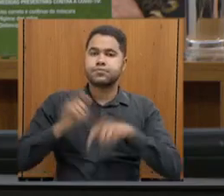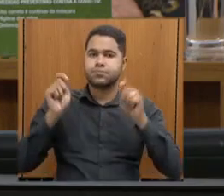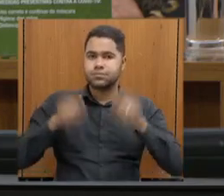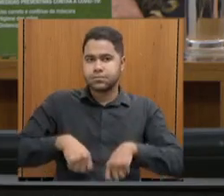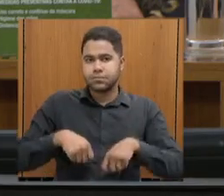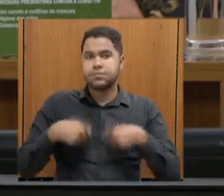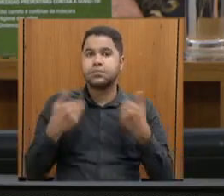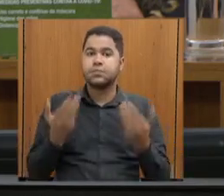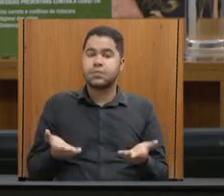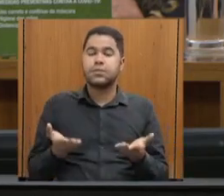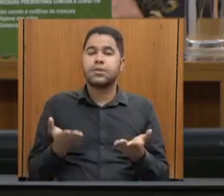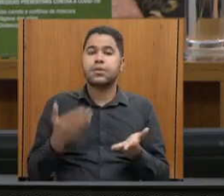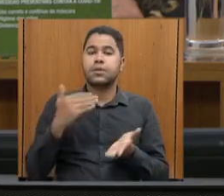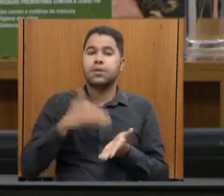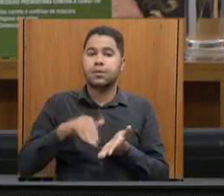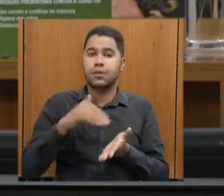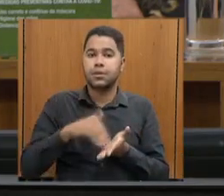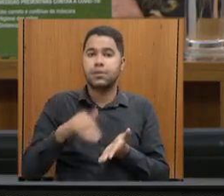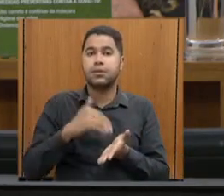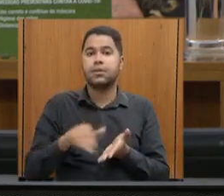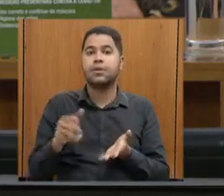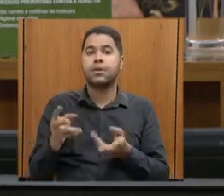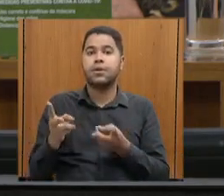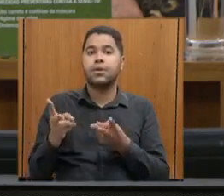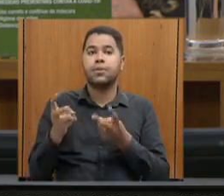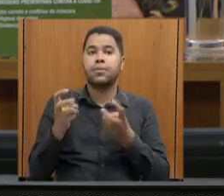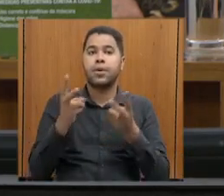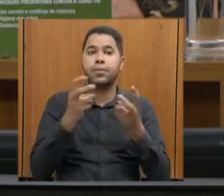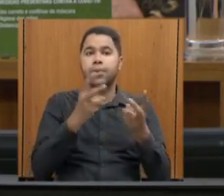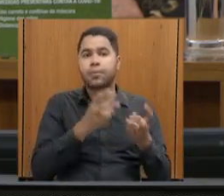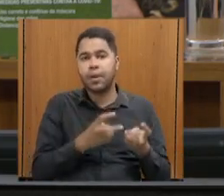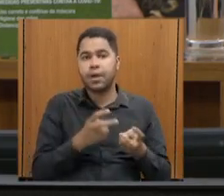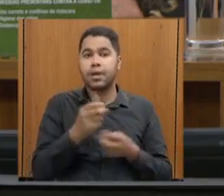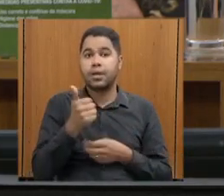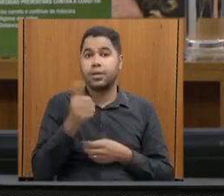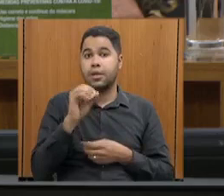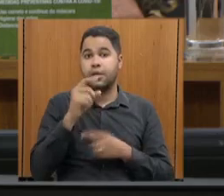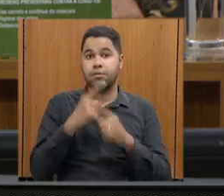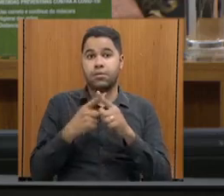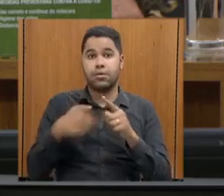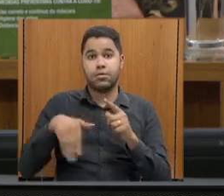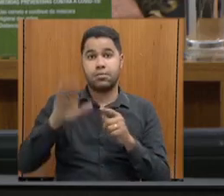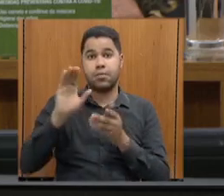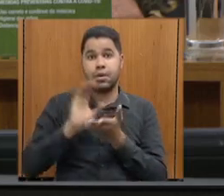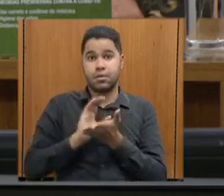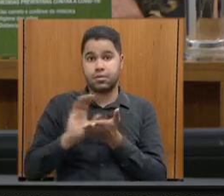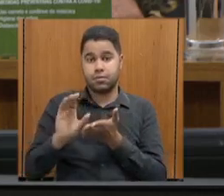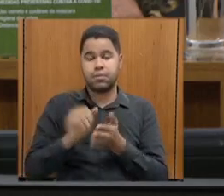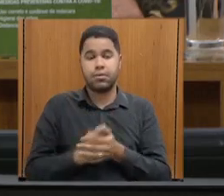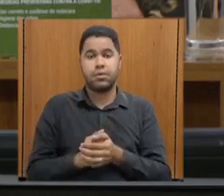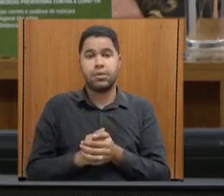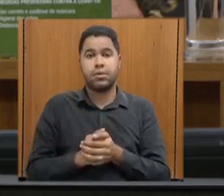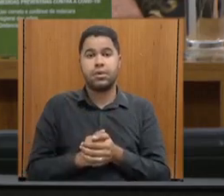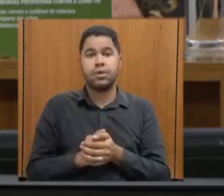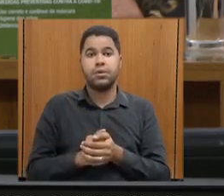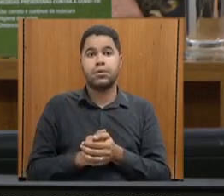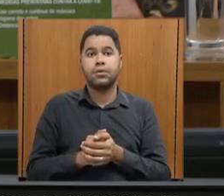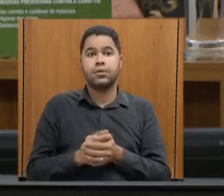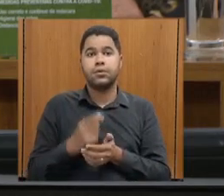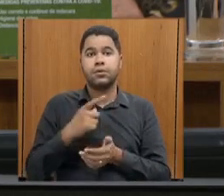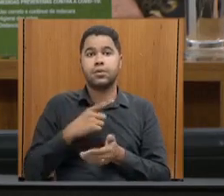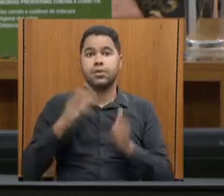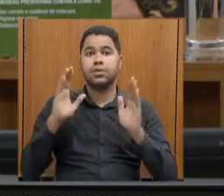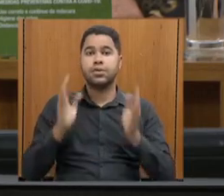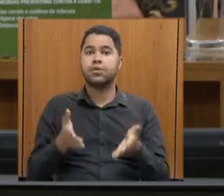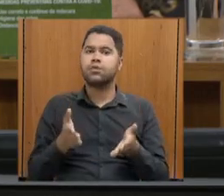que numa secretaria Que atraiu né dez vezes mais investimentos a gente tem